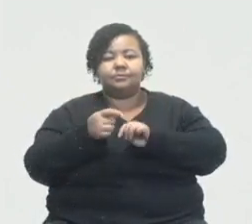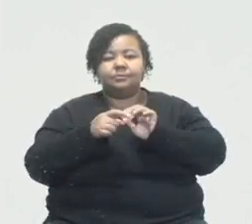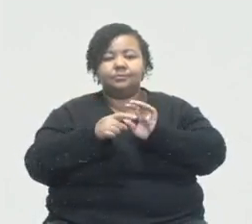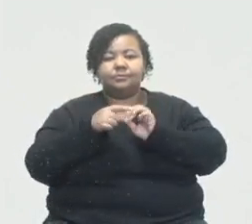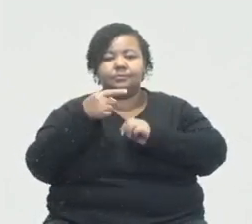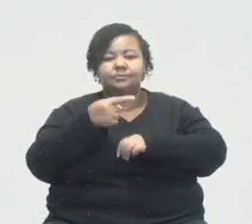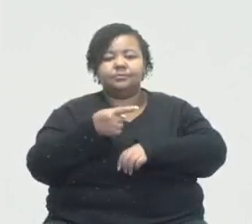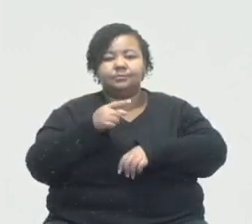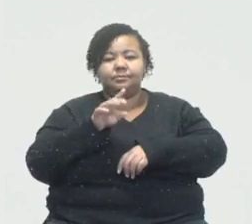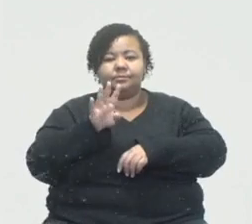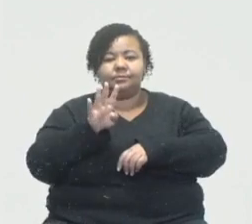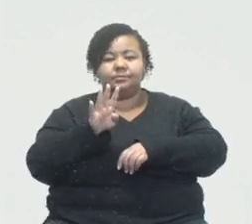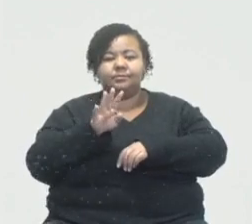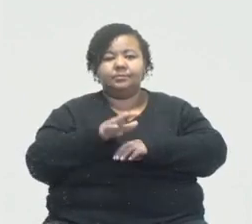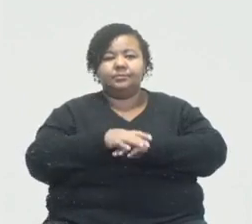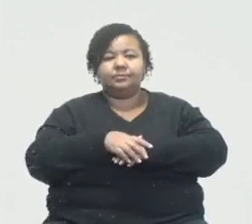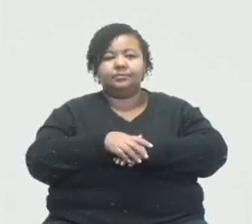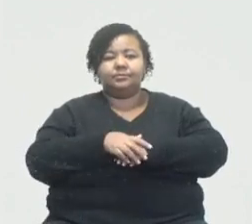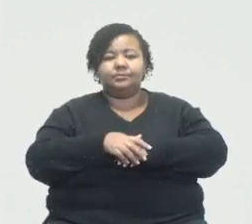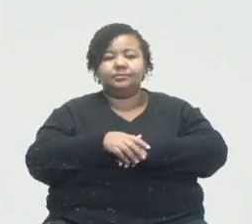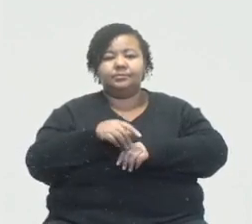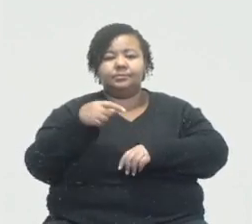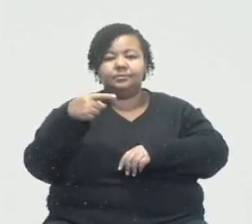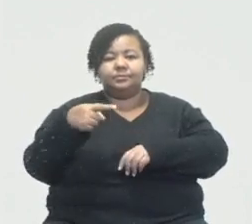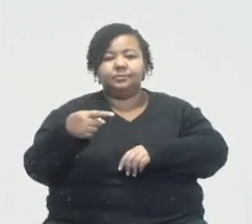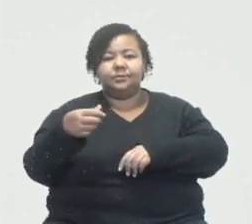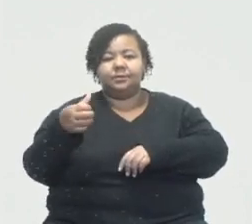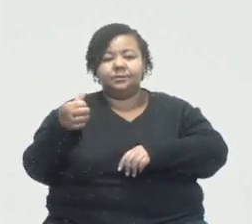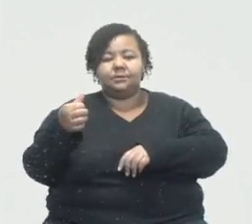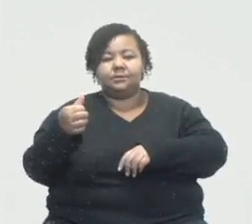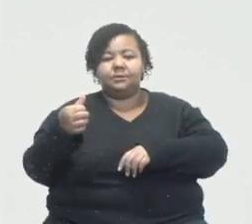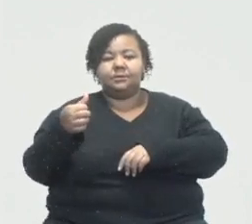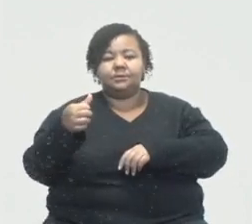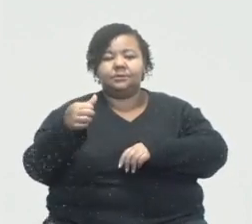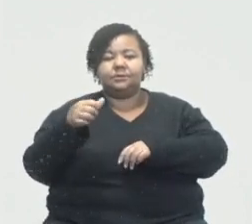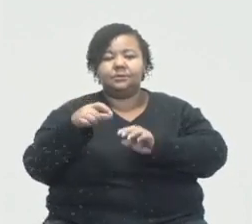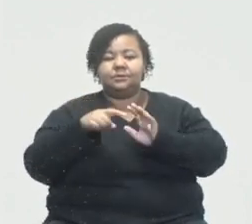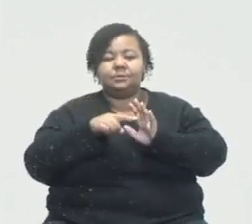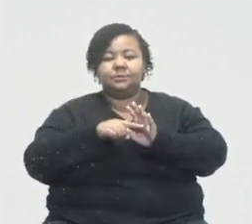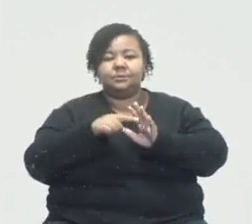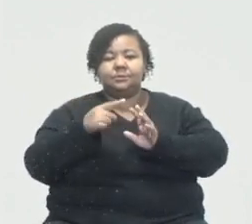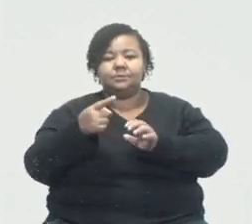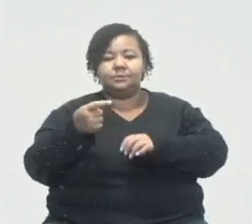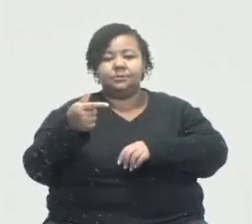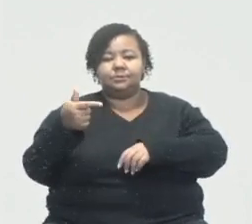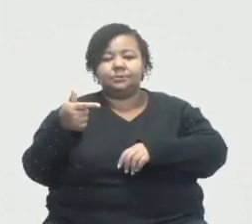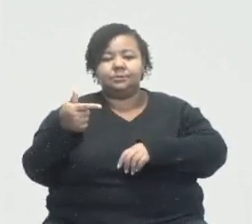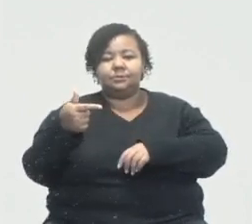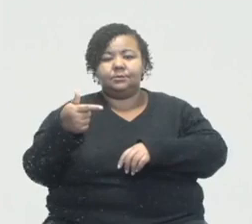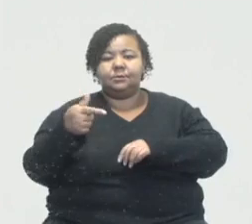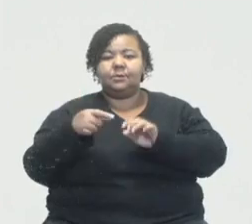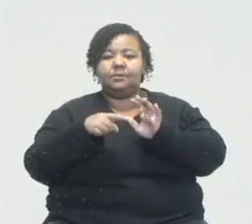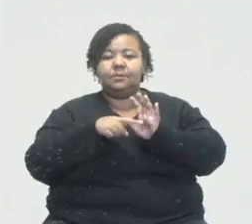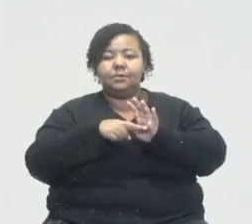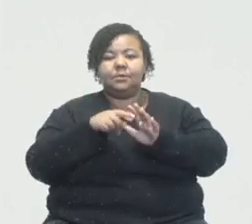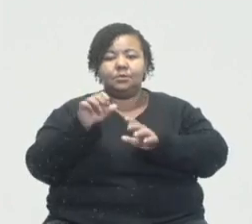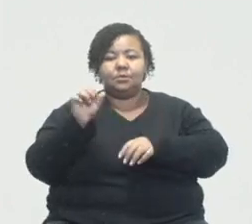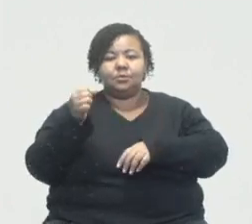menos 4. Menos 6 com menos 12, menos